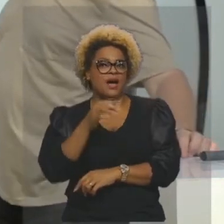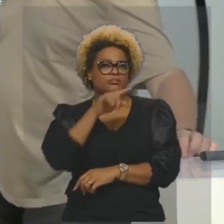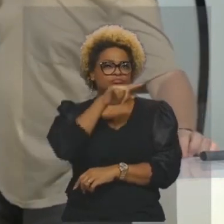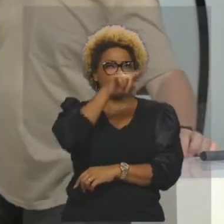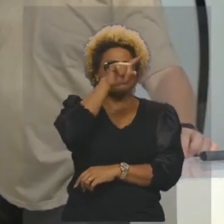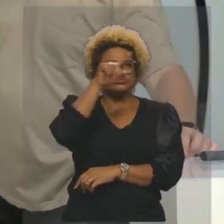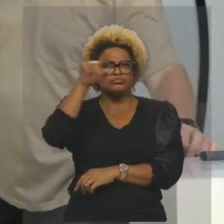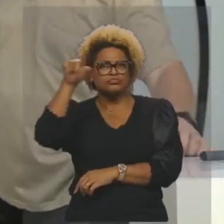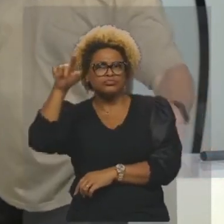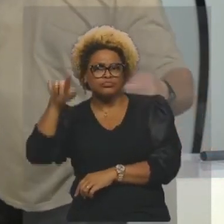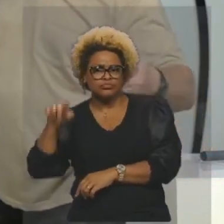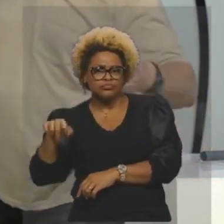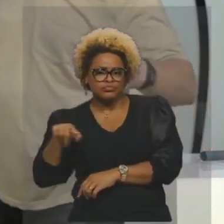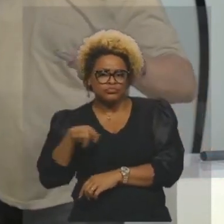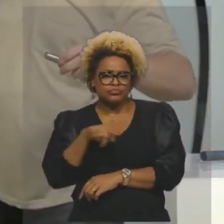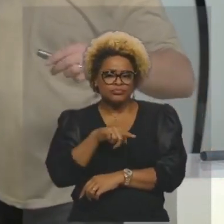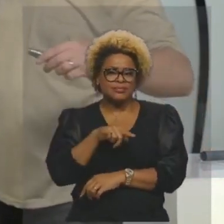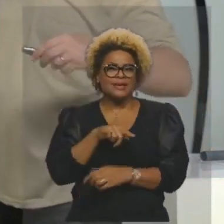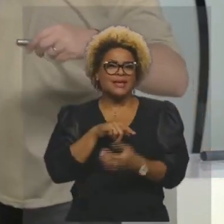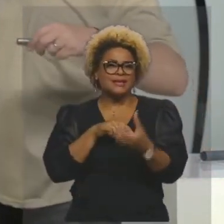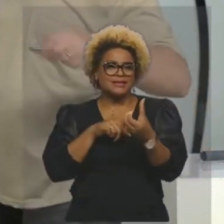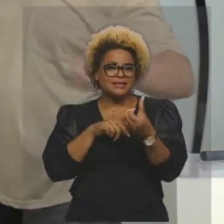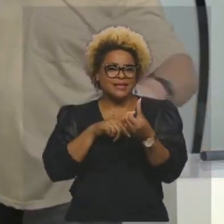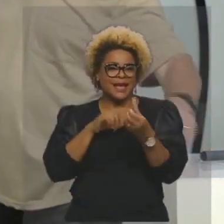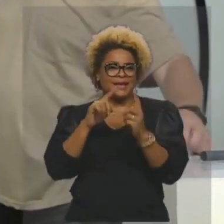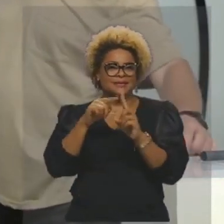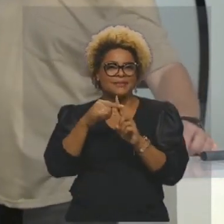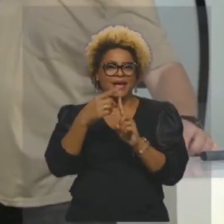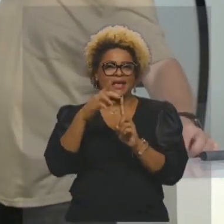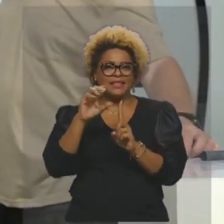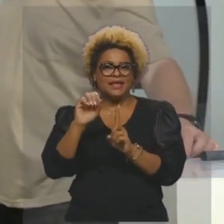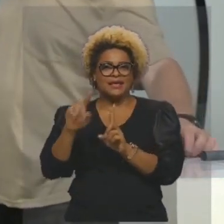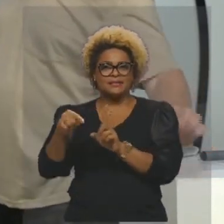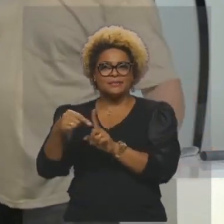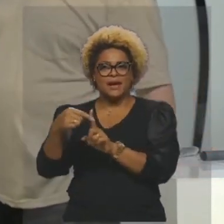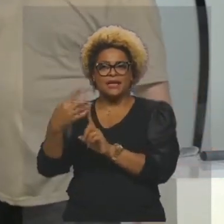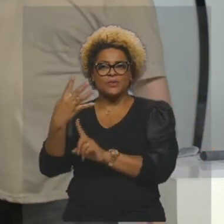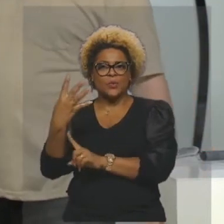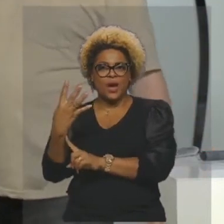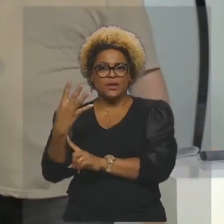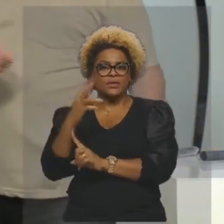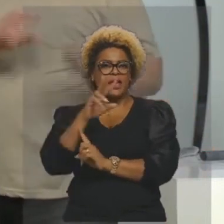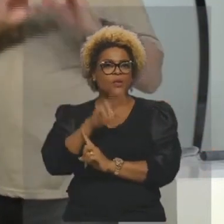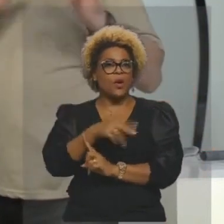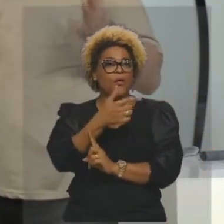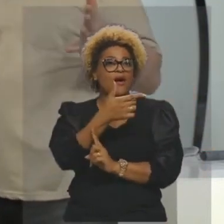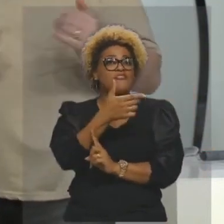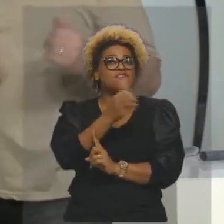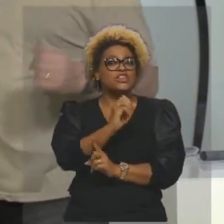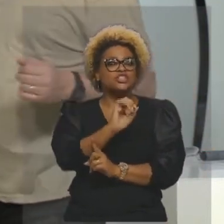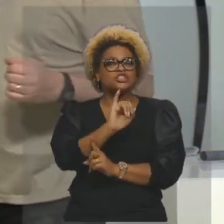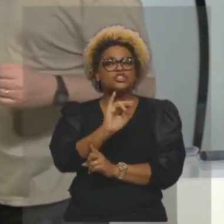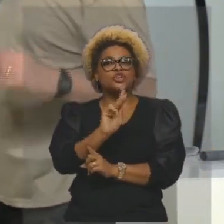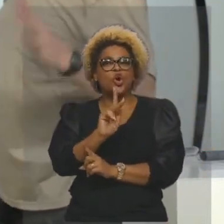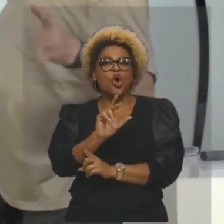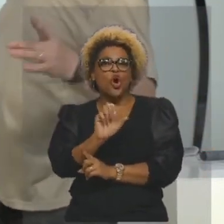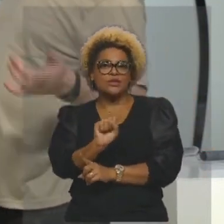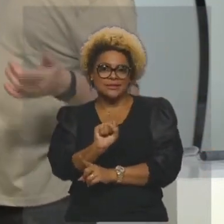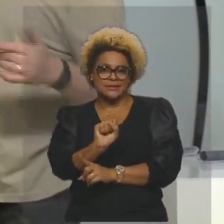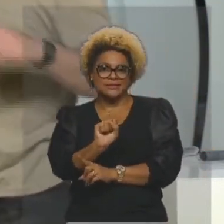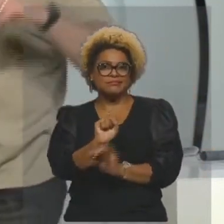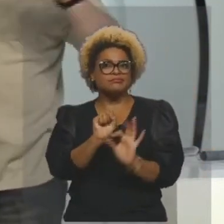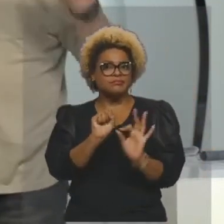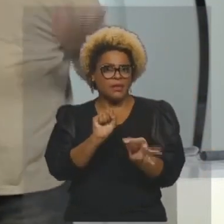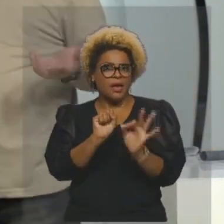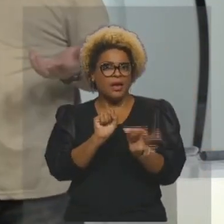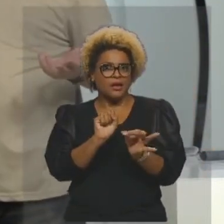6 mais 10 mais 4, que vai totalizar 20 ohms. Isso é resistência equivalente. E quanto